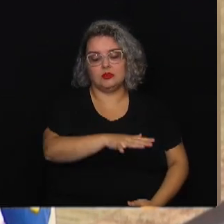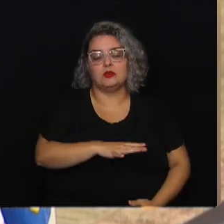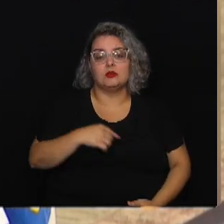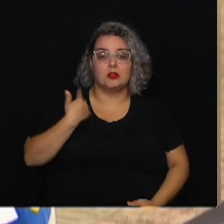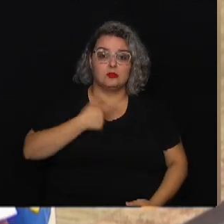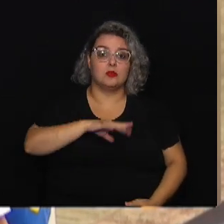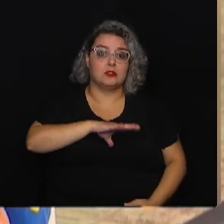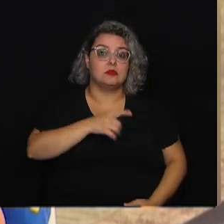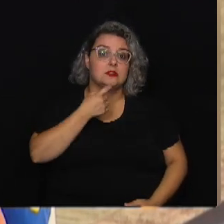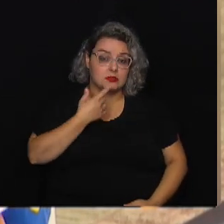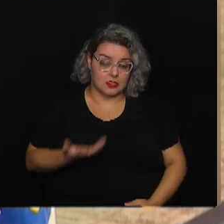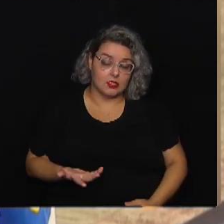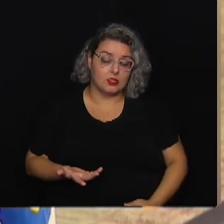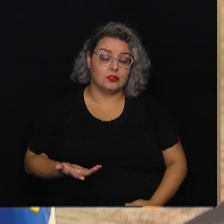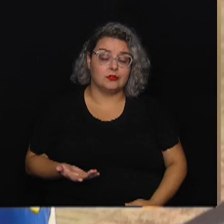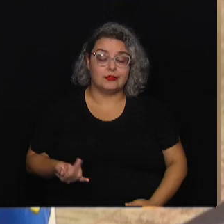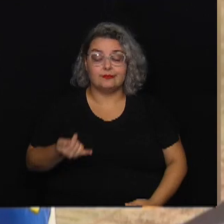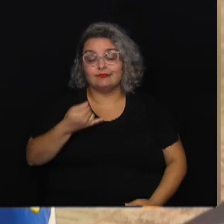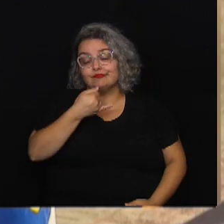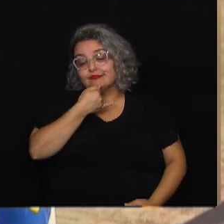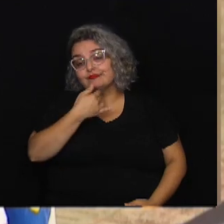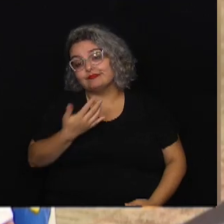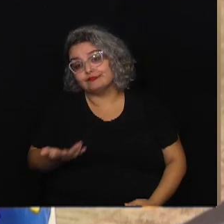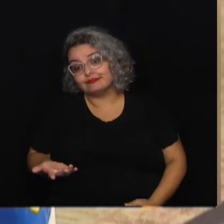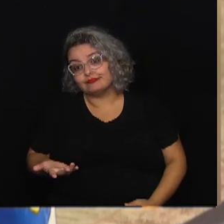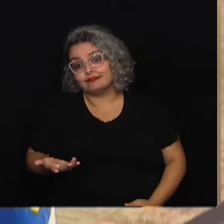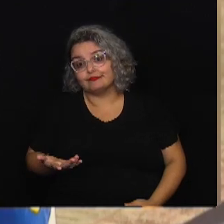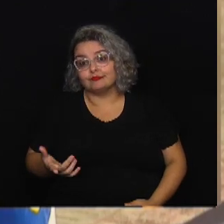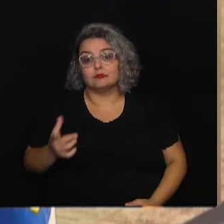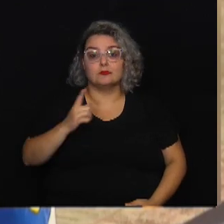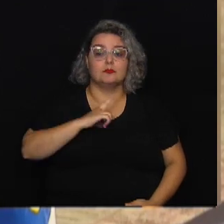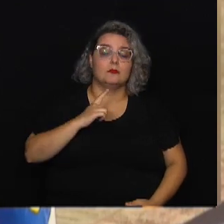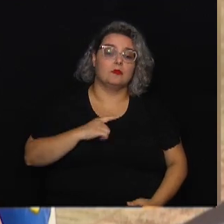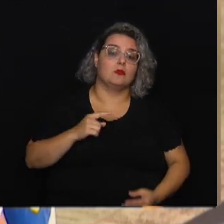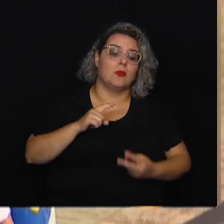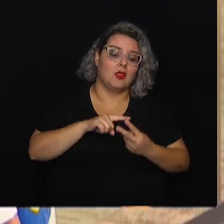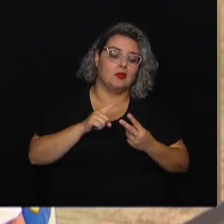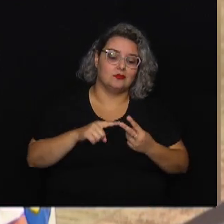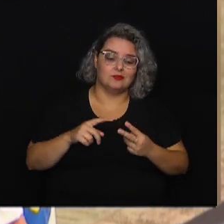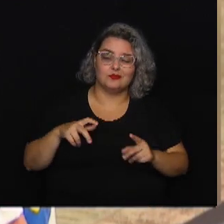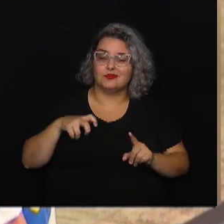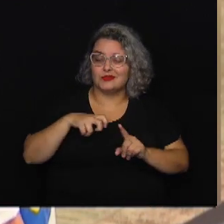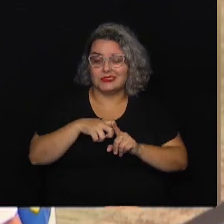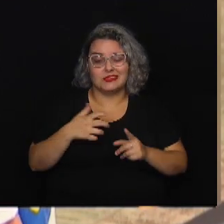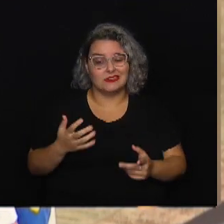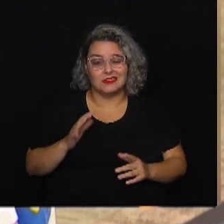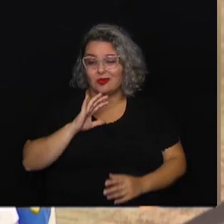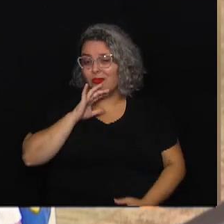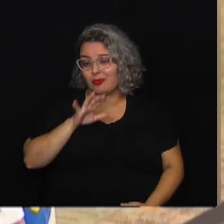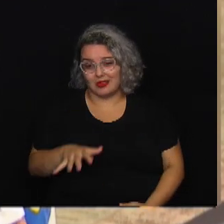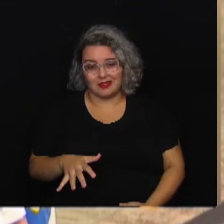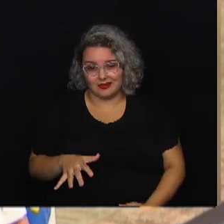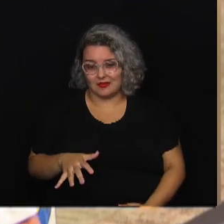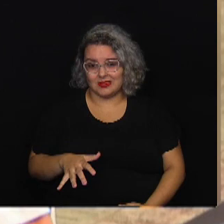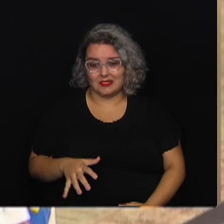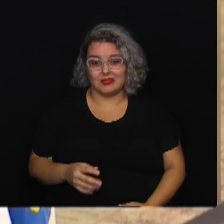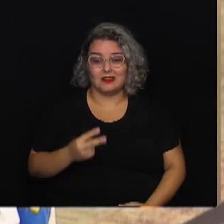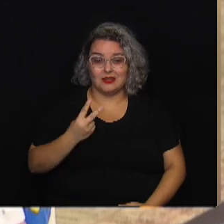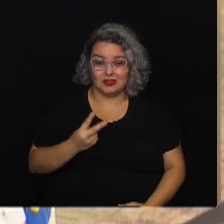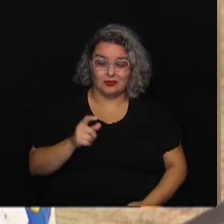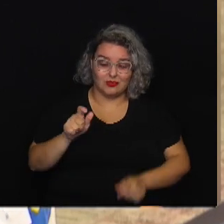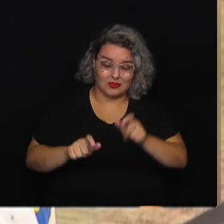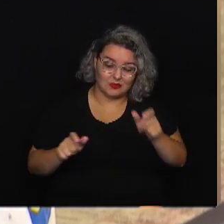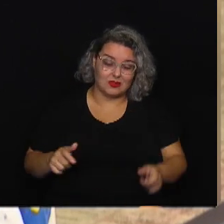nós, por infelicidade, infelizmente, tivemos aí 2 tragédias, vamos dizer assim, de 2 vidas que